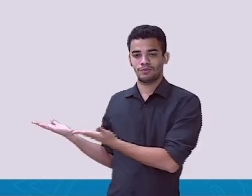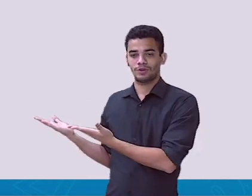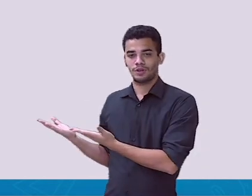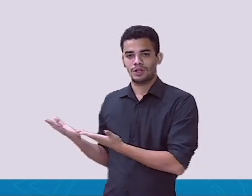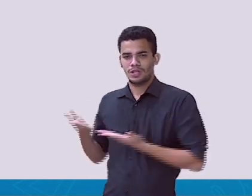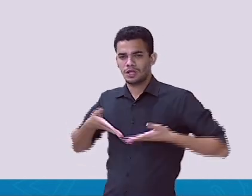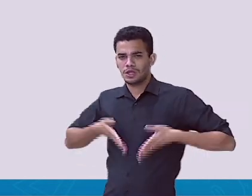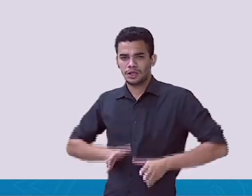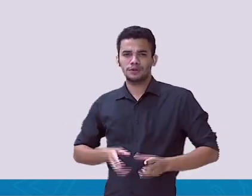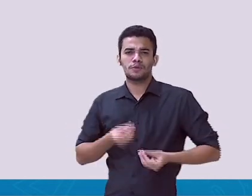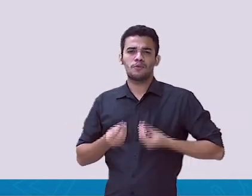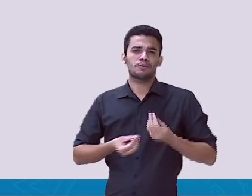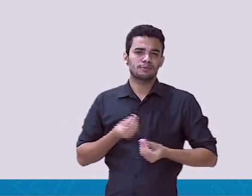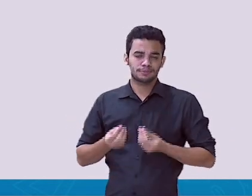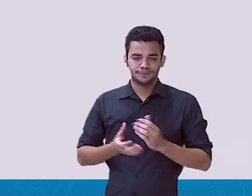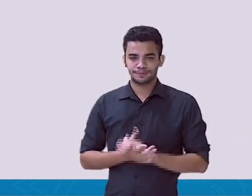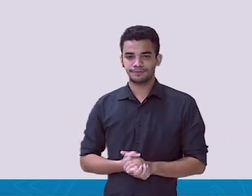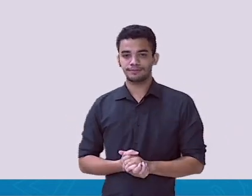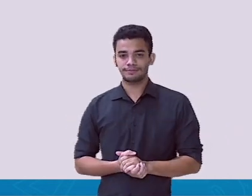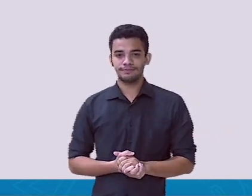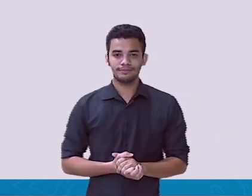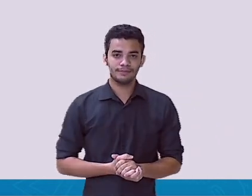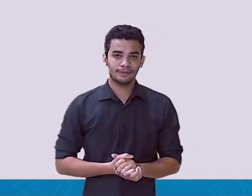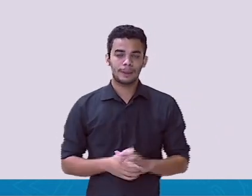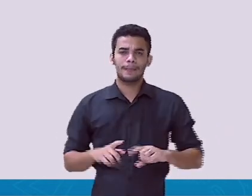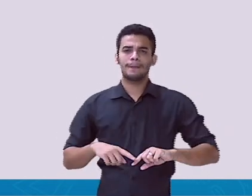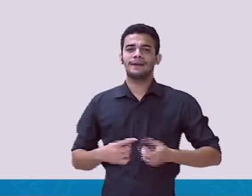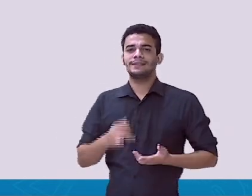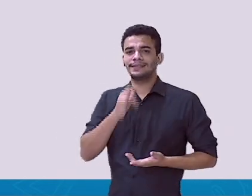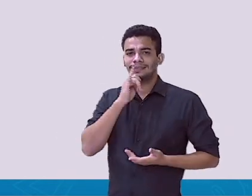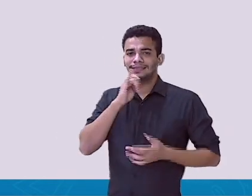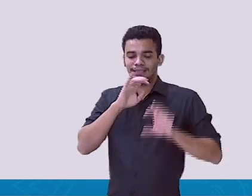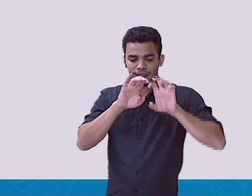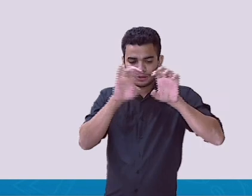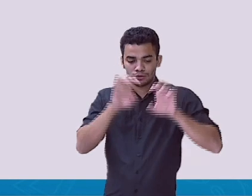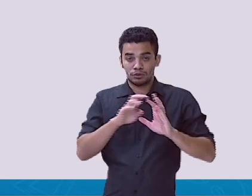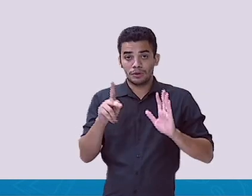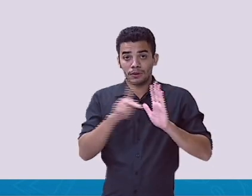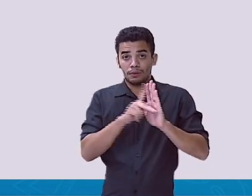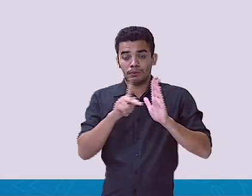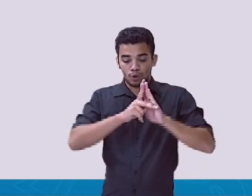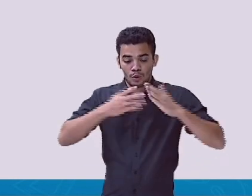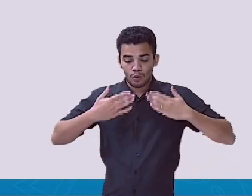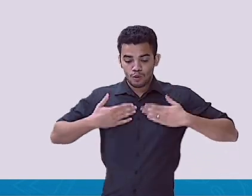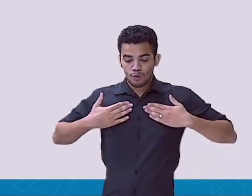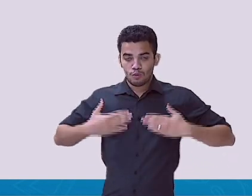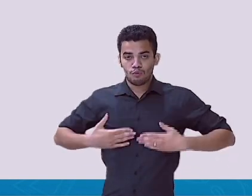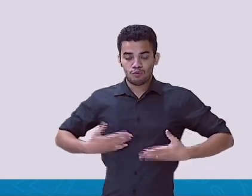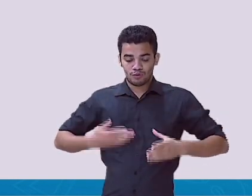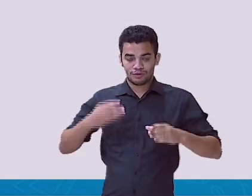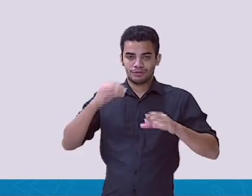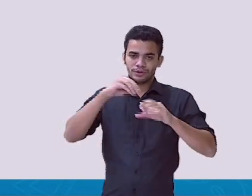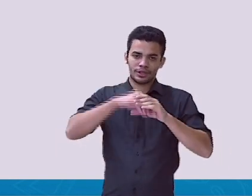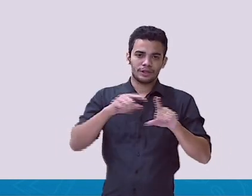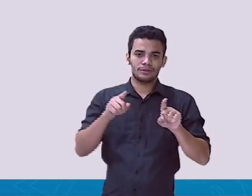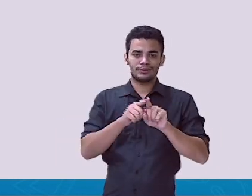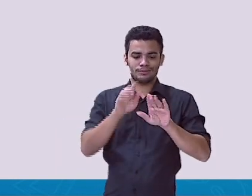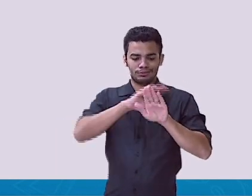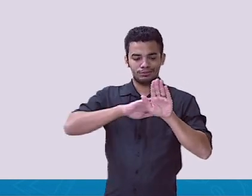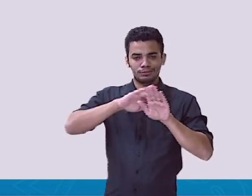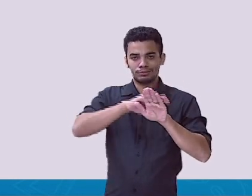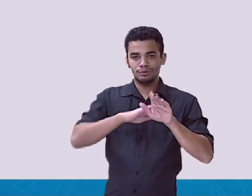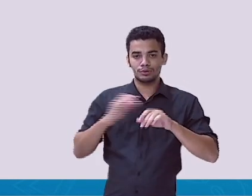tá? Bom, e aí? Como que é a estrutura, então, do corpo de um inseto?